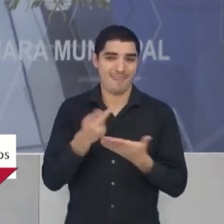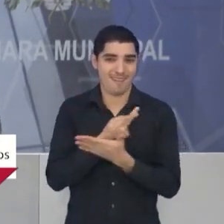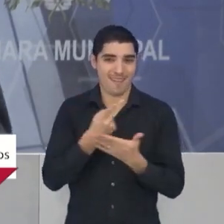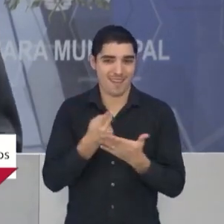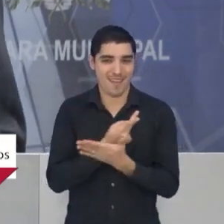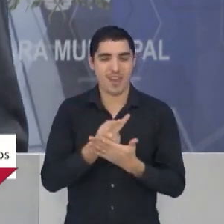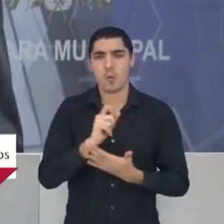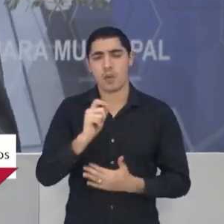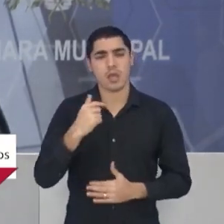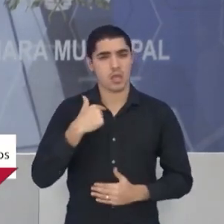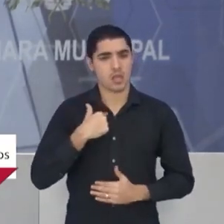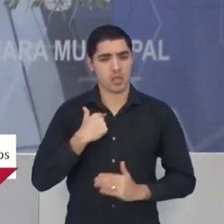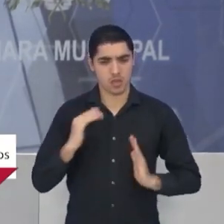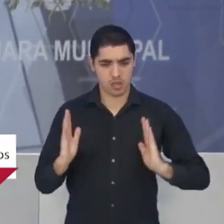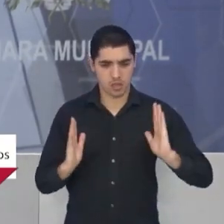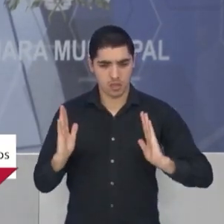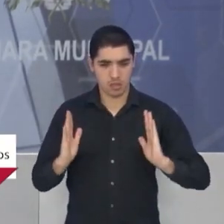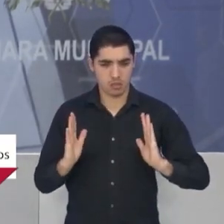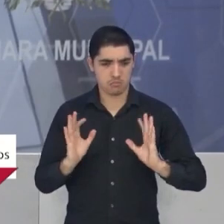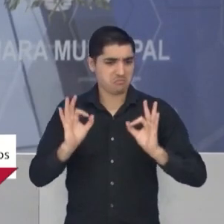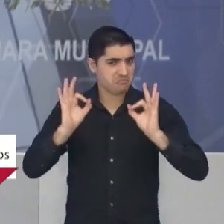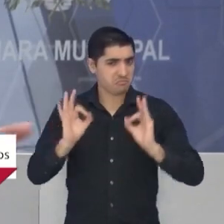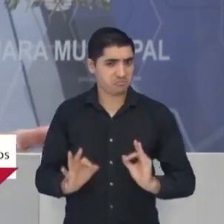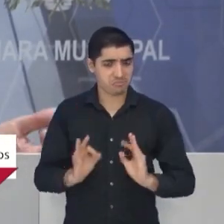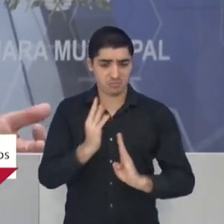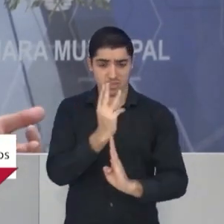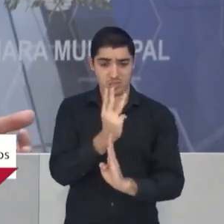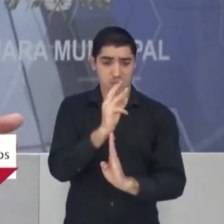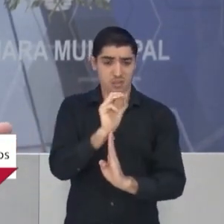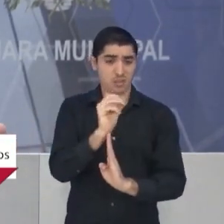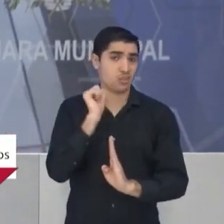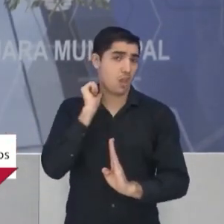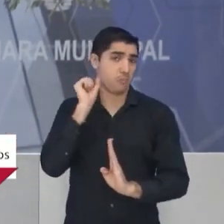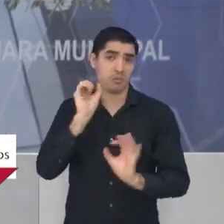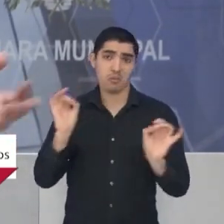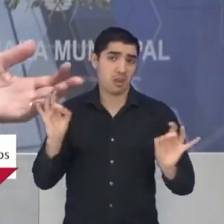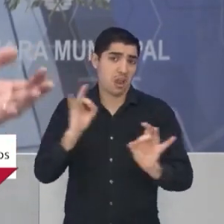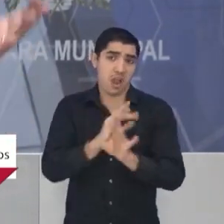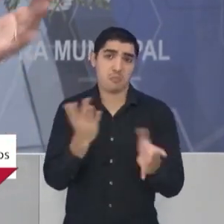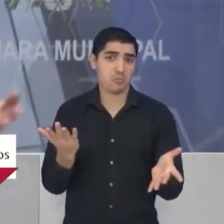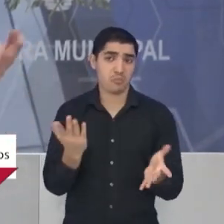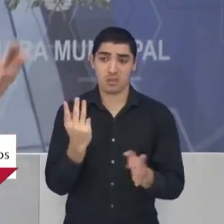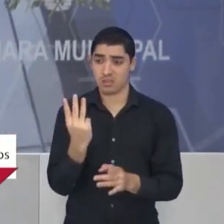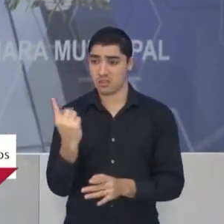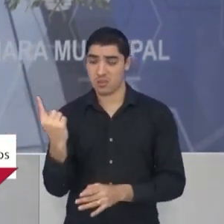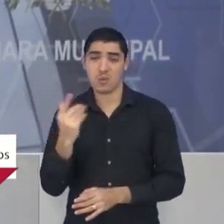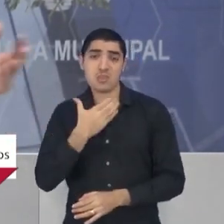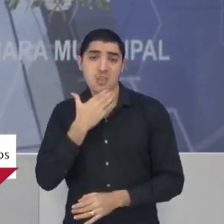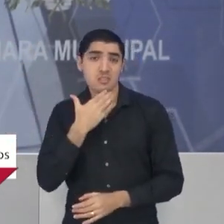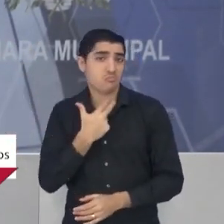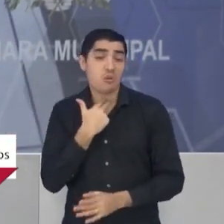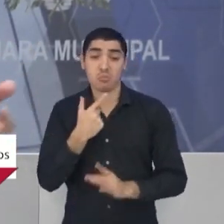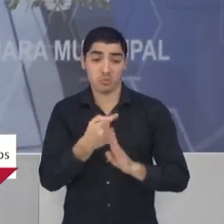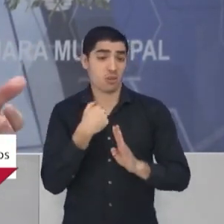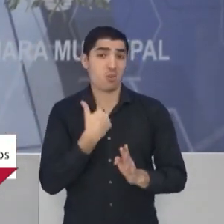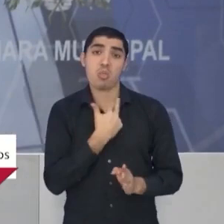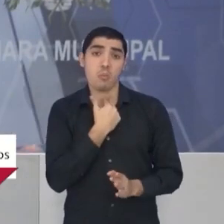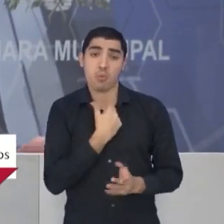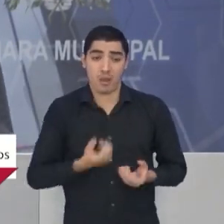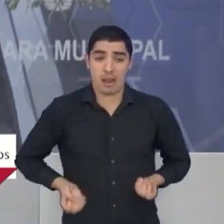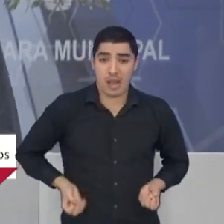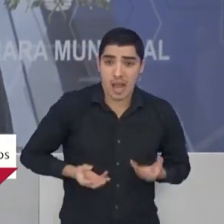o meu mandato termina em 30 de Abril não é em 31 de Dezembro porque eu não vou poder gastar mais nada eu não vou poder fazer mais